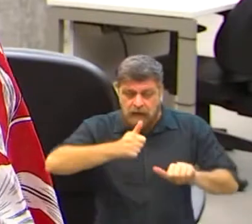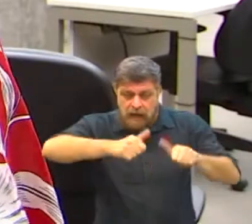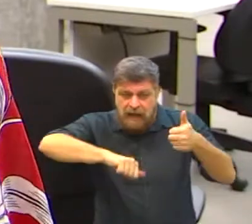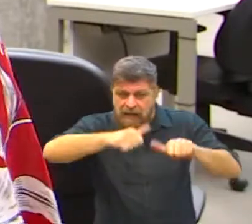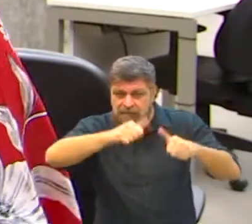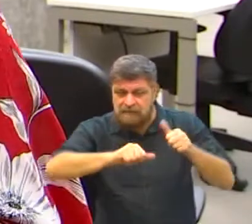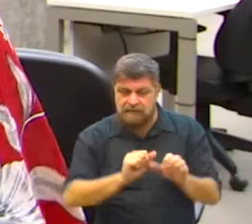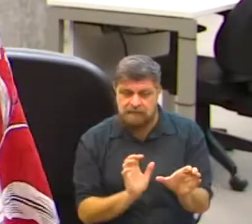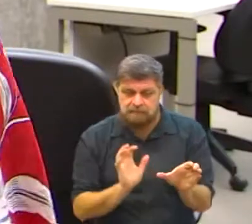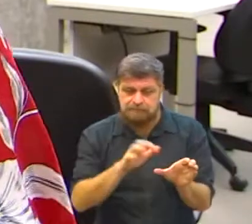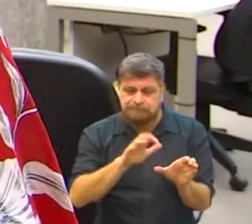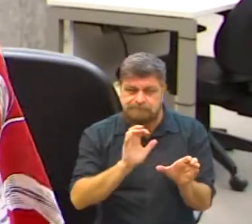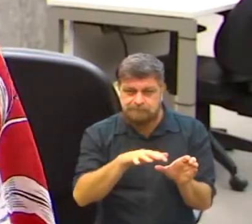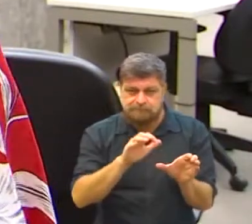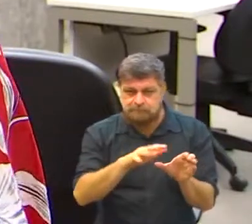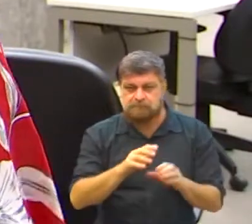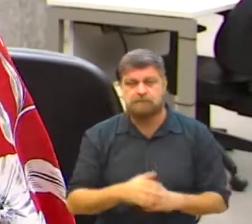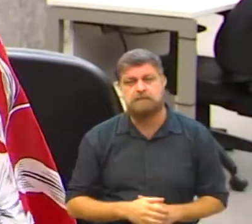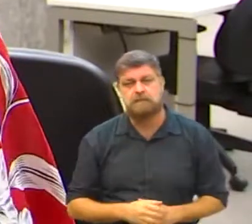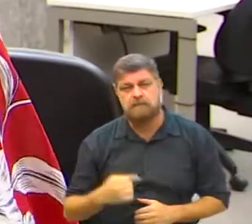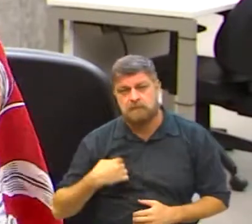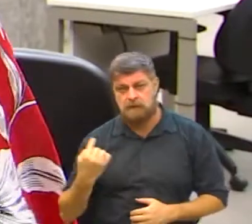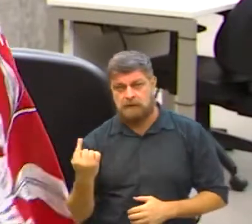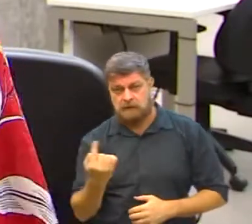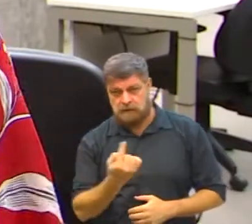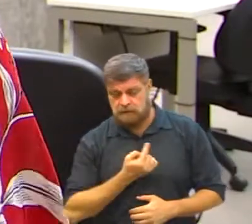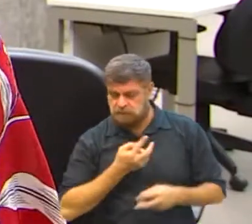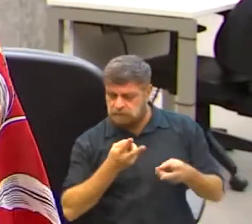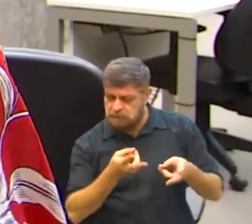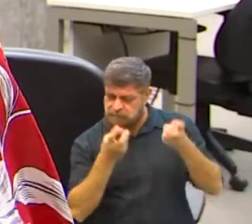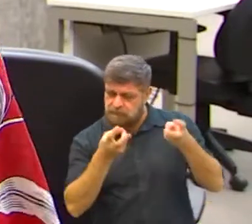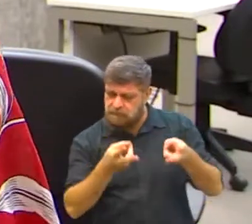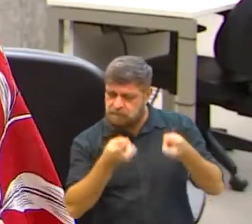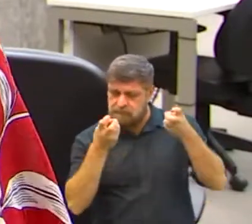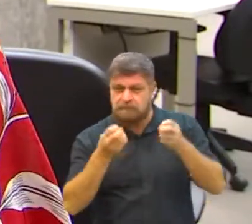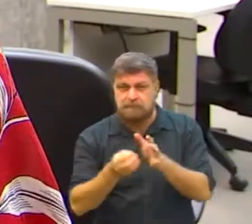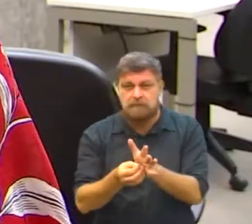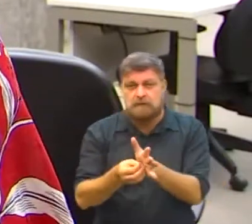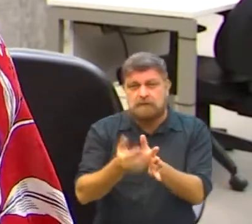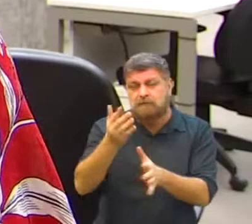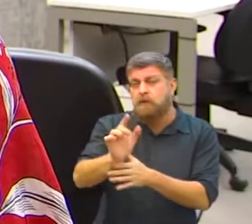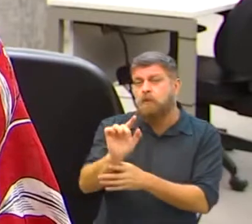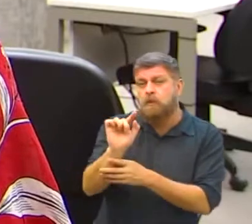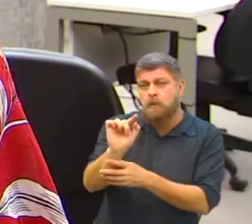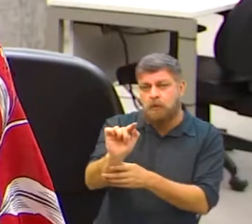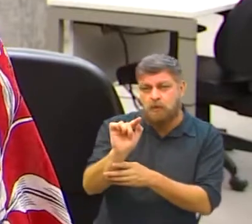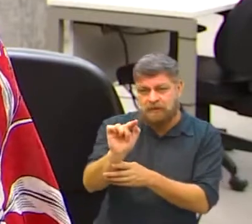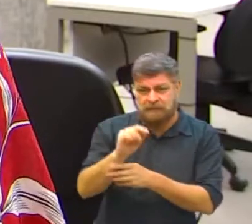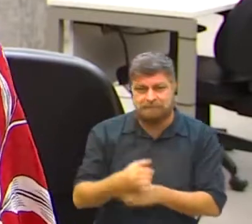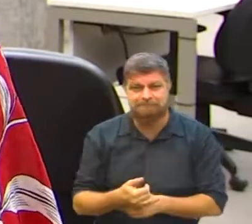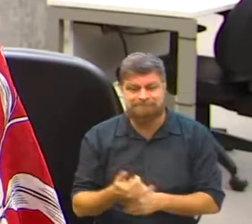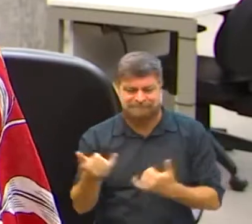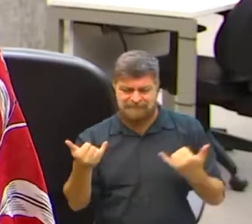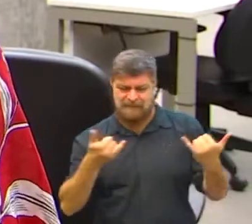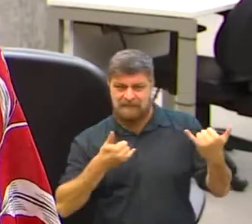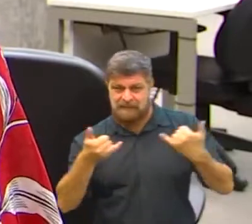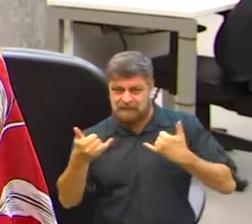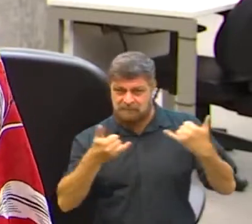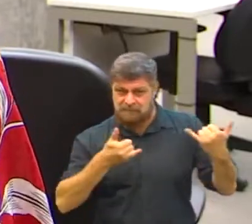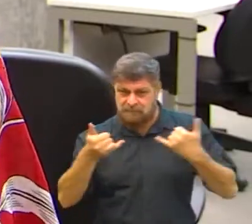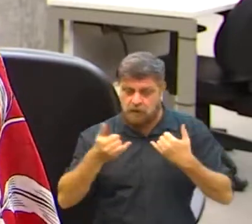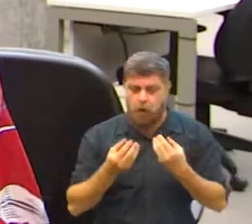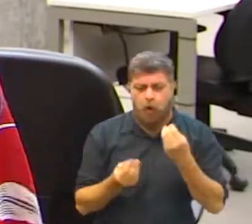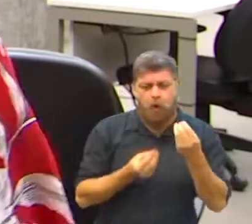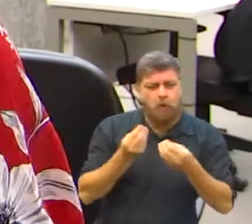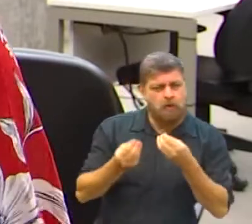de apuração, né, de dados, enfim. Então, a gente tem percebido, muitas vezes, que essas